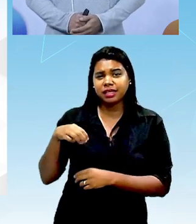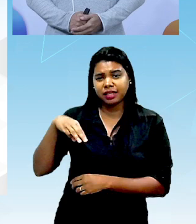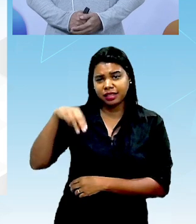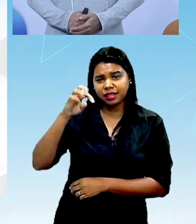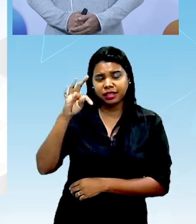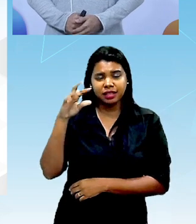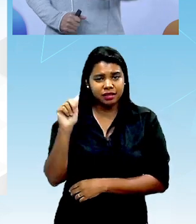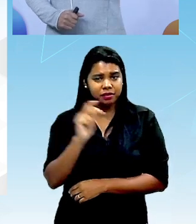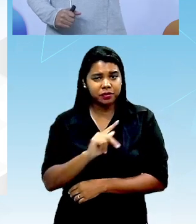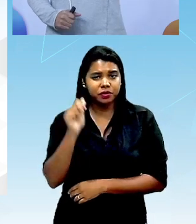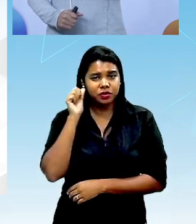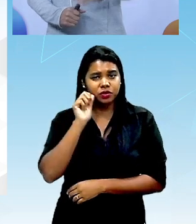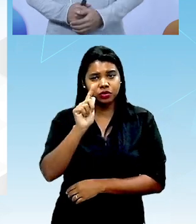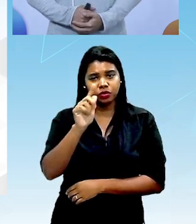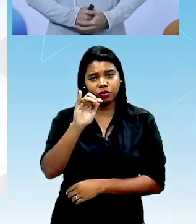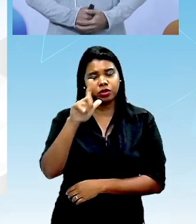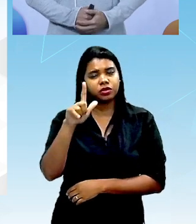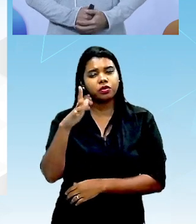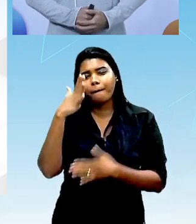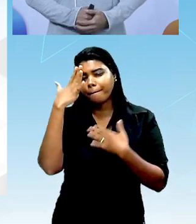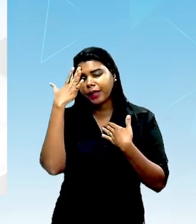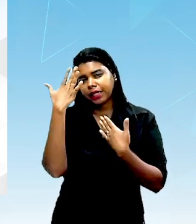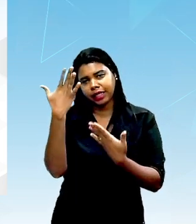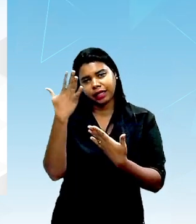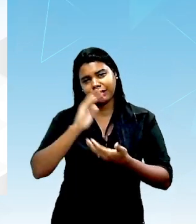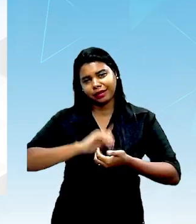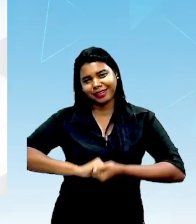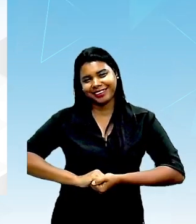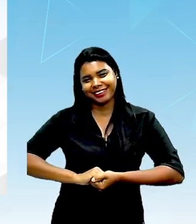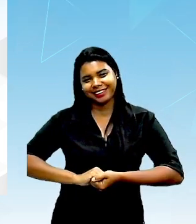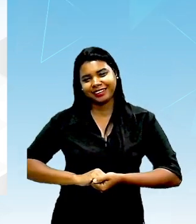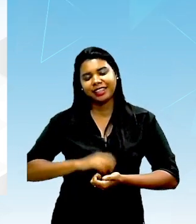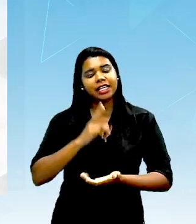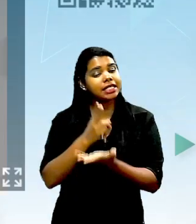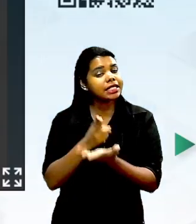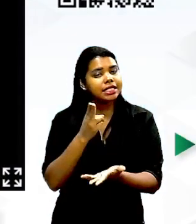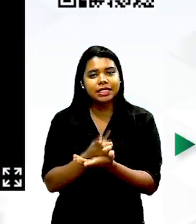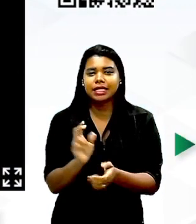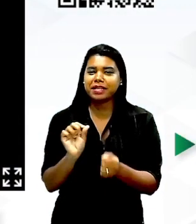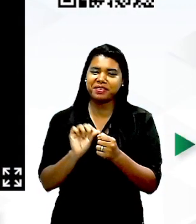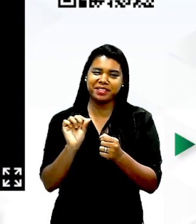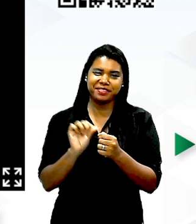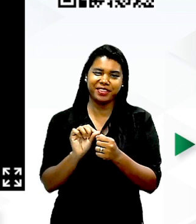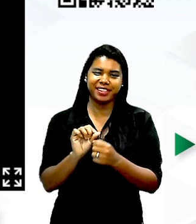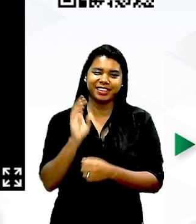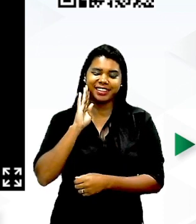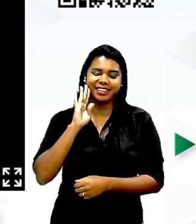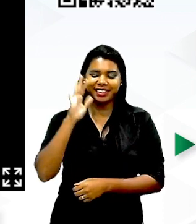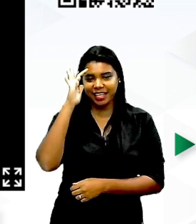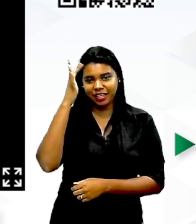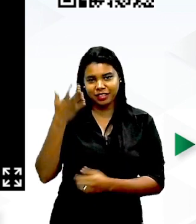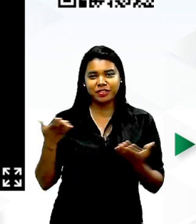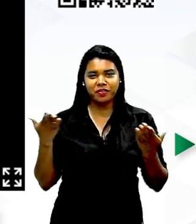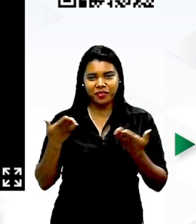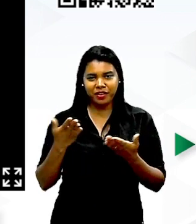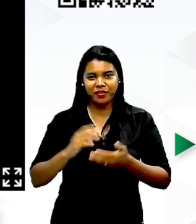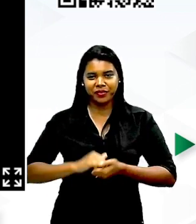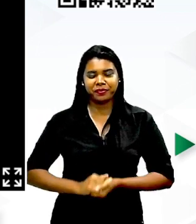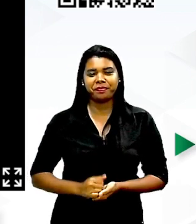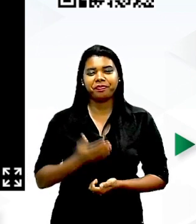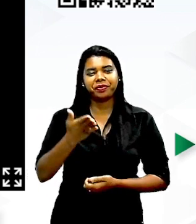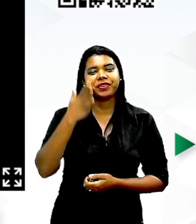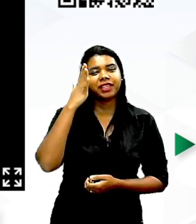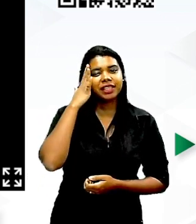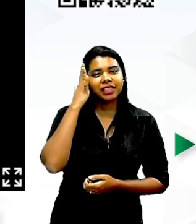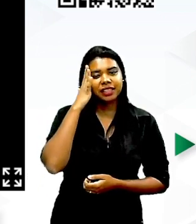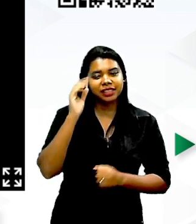tá? Professora Gil, obrigado. Nossa parceiraça, ela já faz isso sempre. Tranquilo? Agora vamos resolver a nossa plataforma para que você